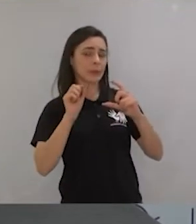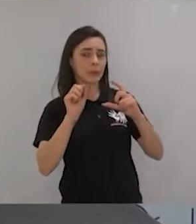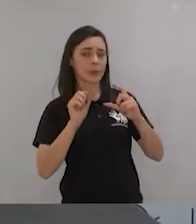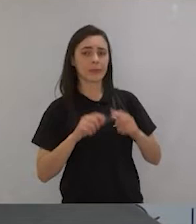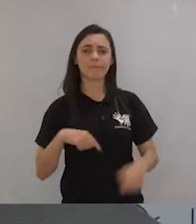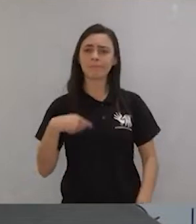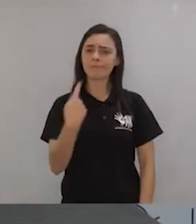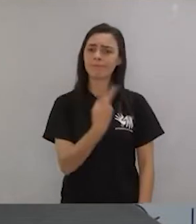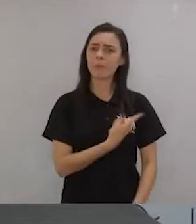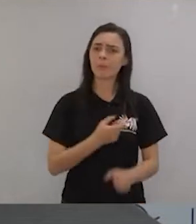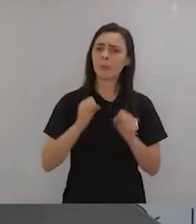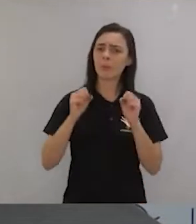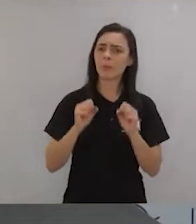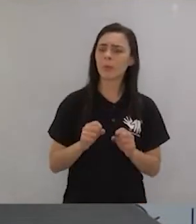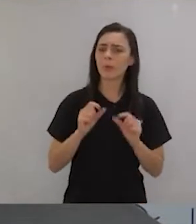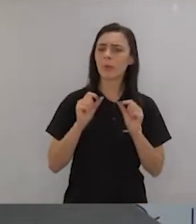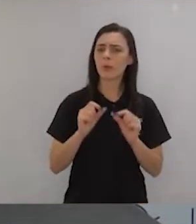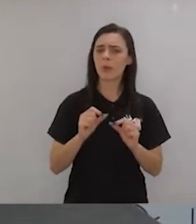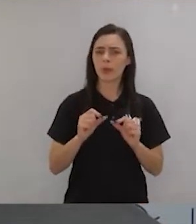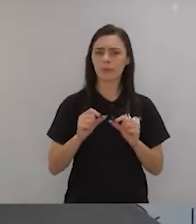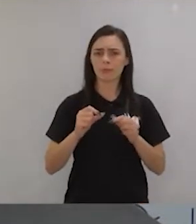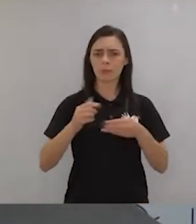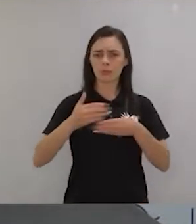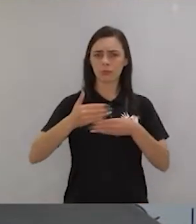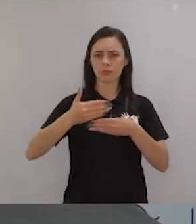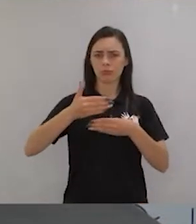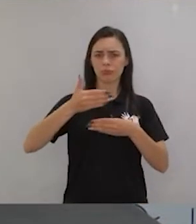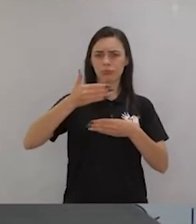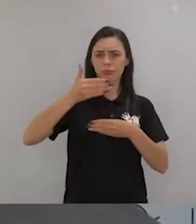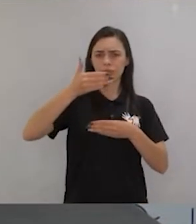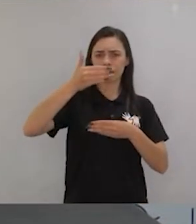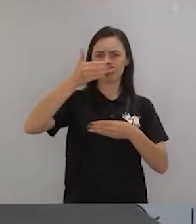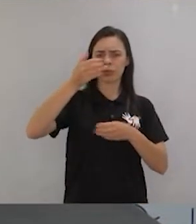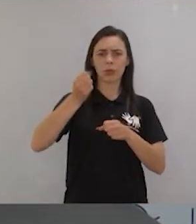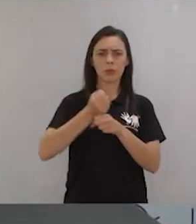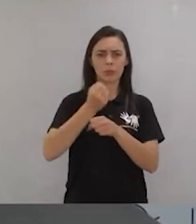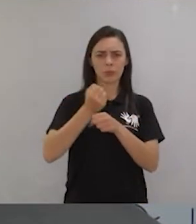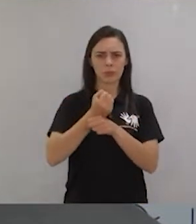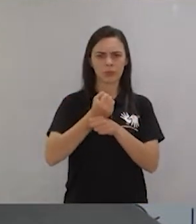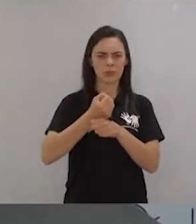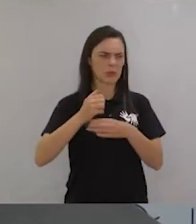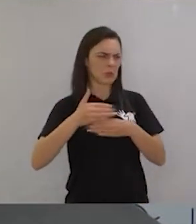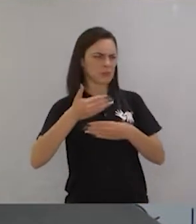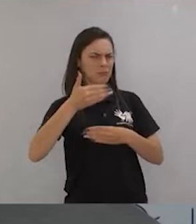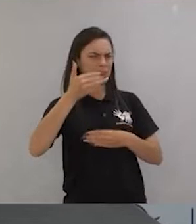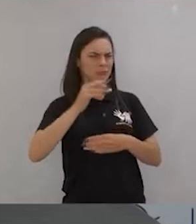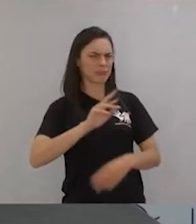assim: podemos construir os maiores muros. Muros não.